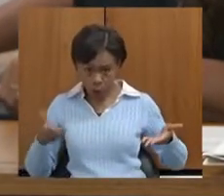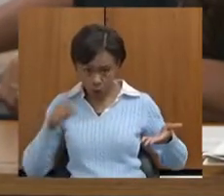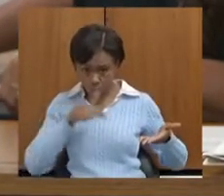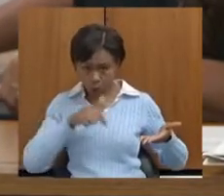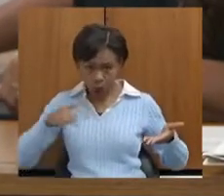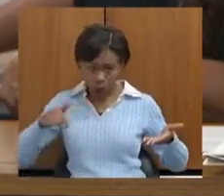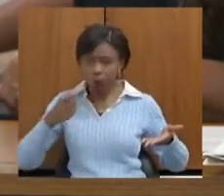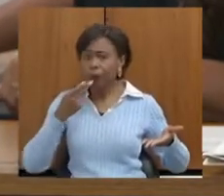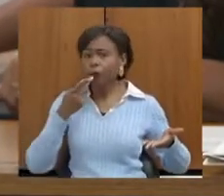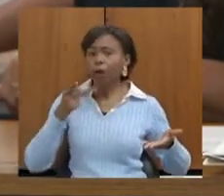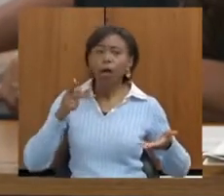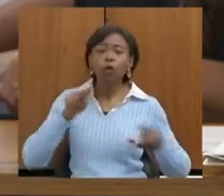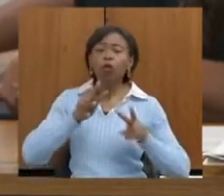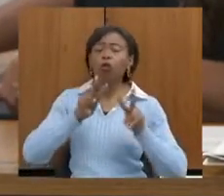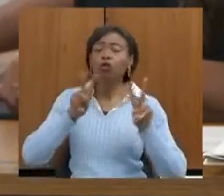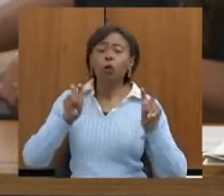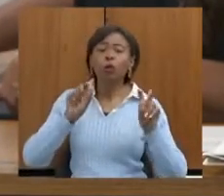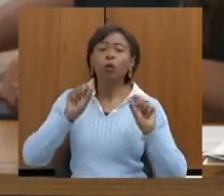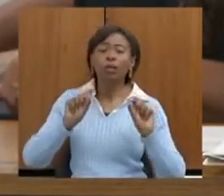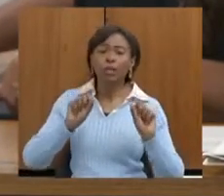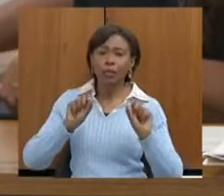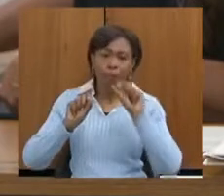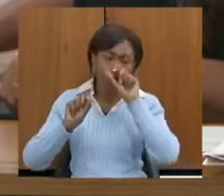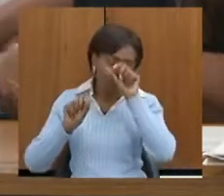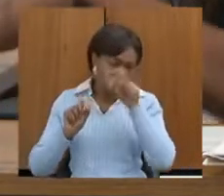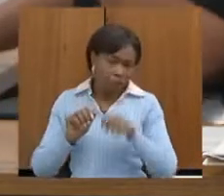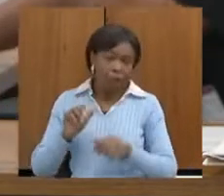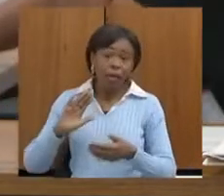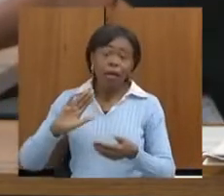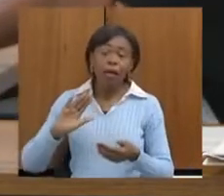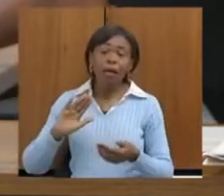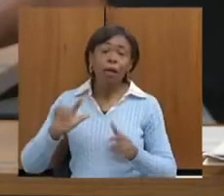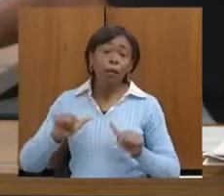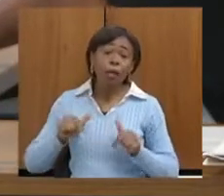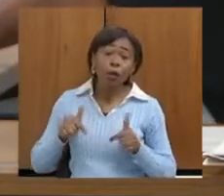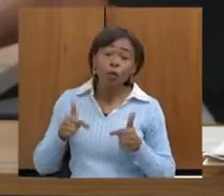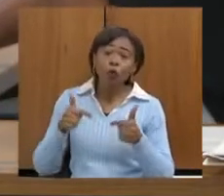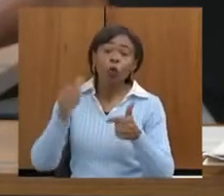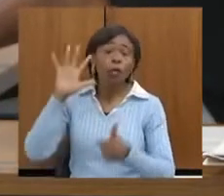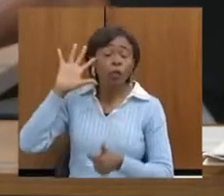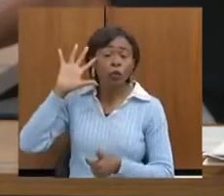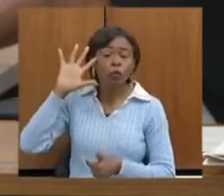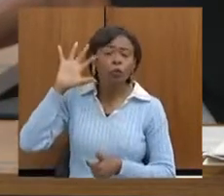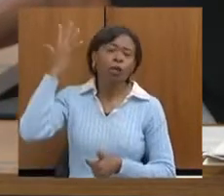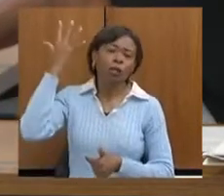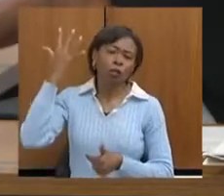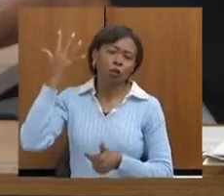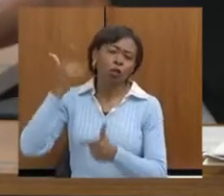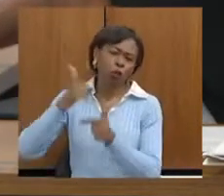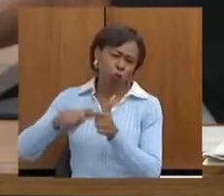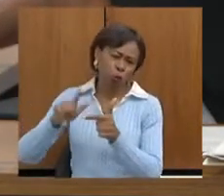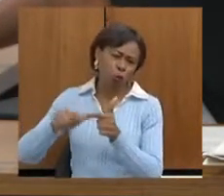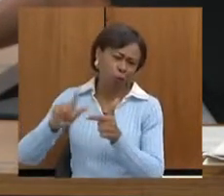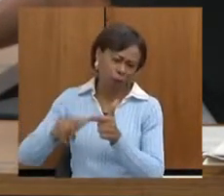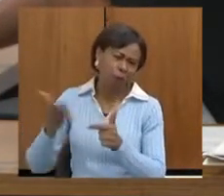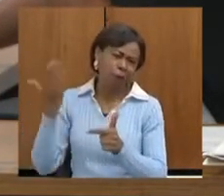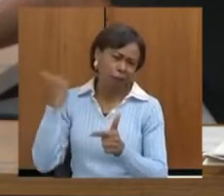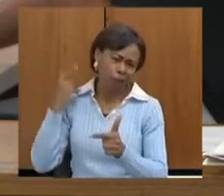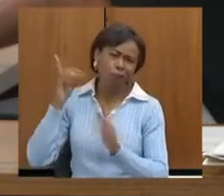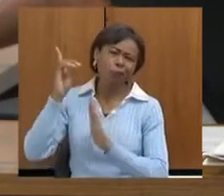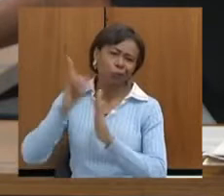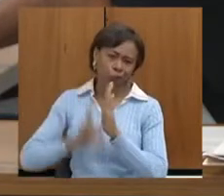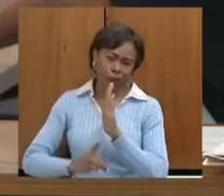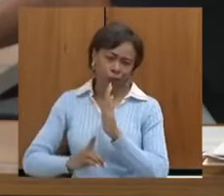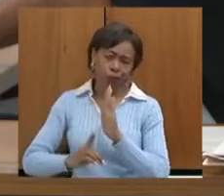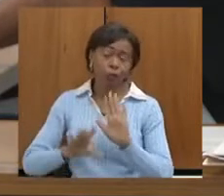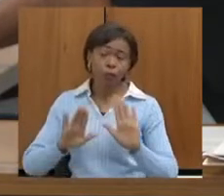das ações reparatórias e violações de direitos muitas vezes quando a gente pensa no rompimento